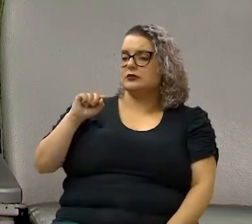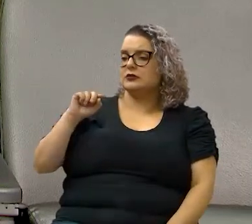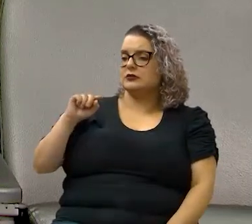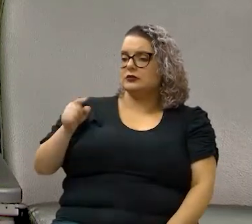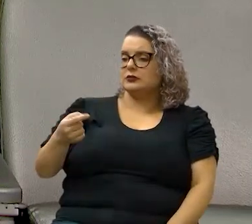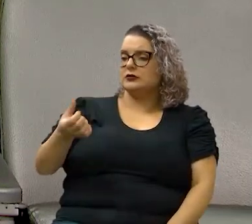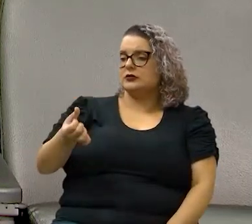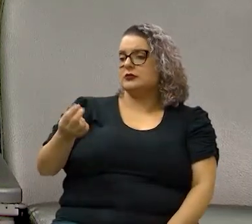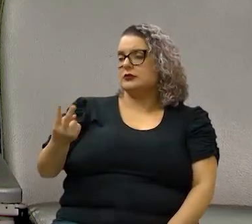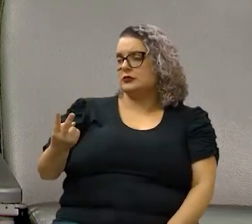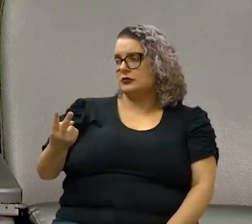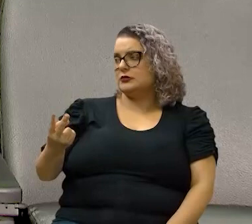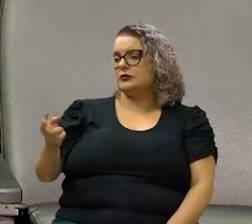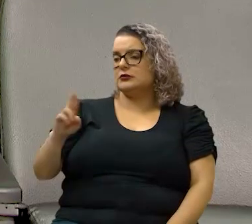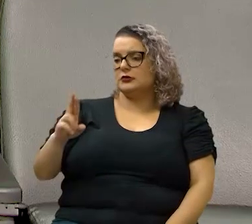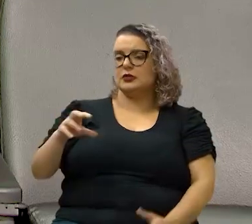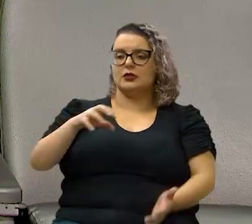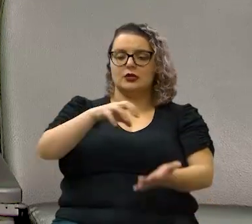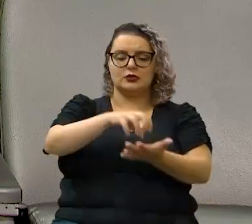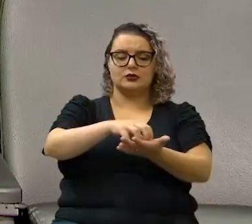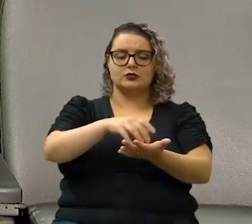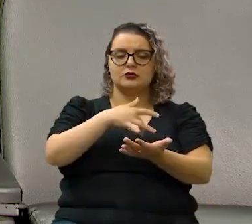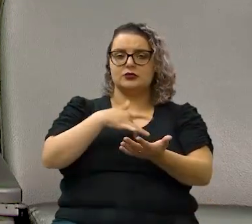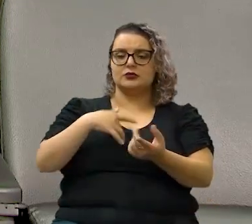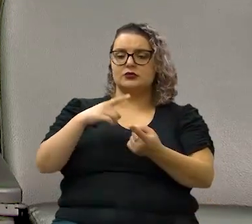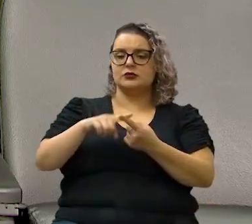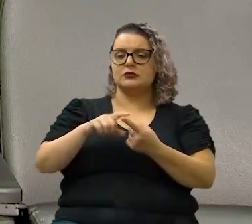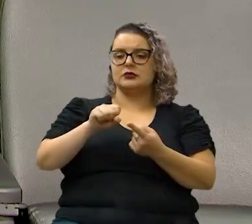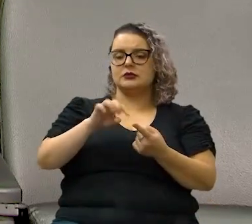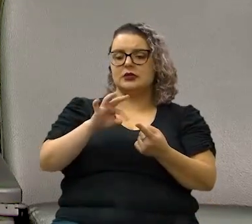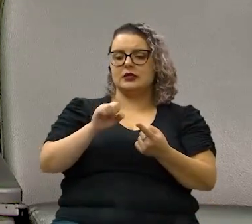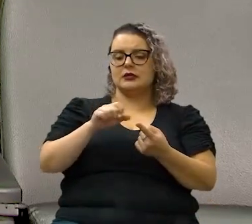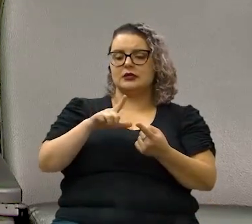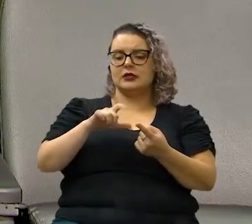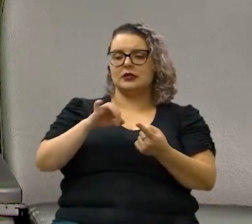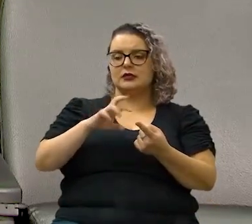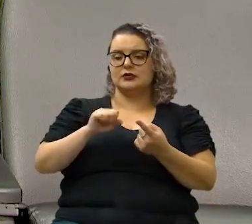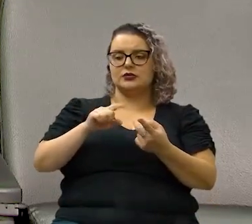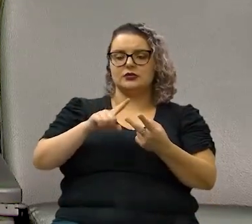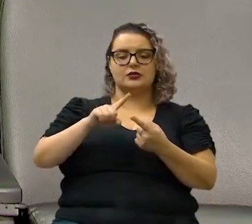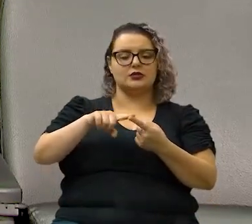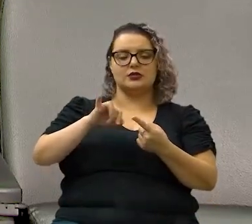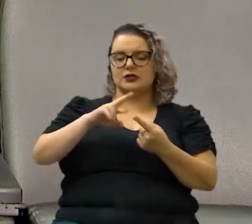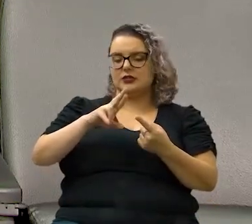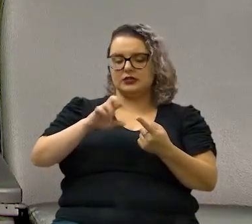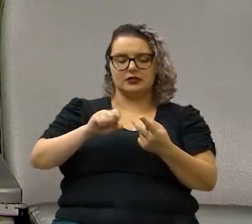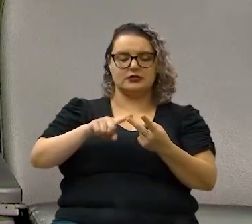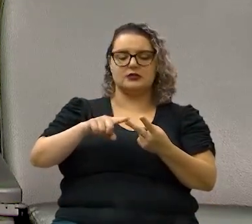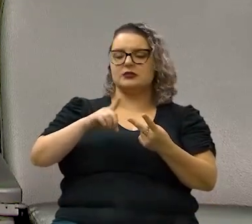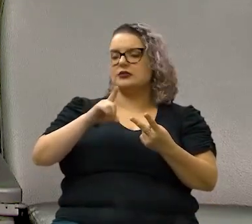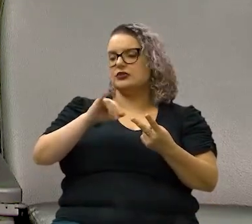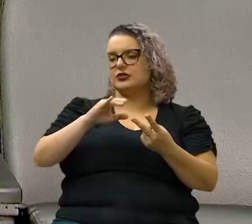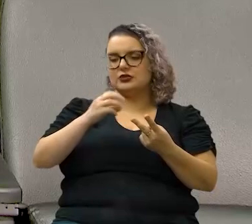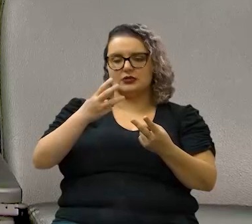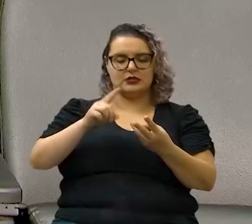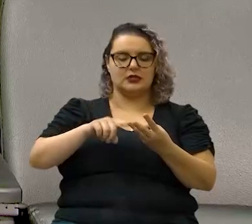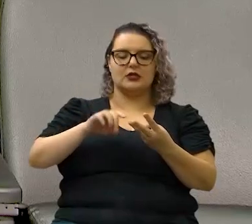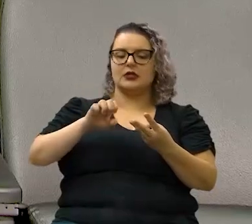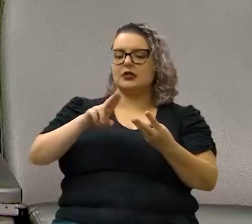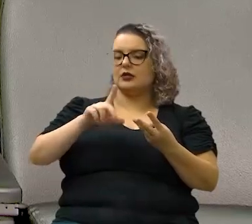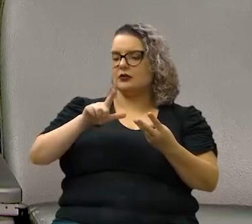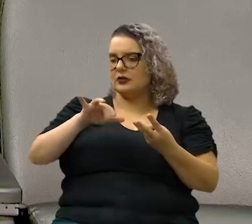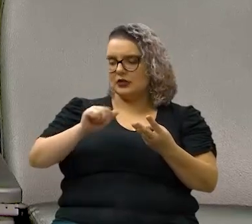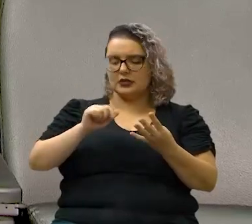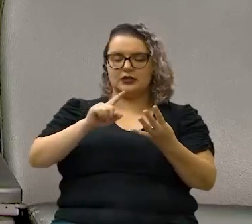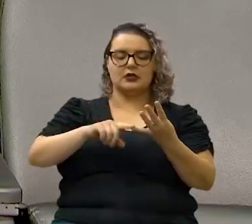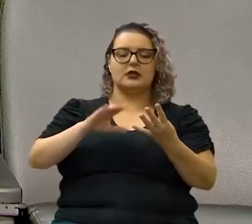1.363.952 para saúde e investimentos aos centros de saúde do Satélite Íris, Santo Antônio, DIC 3, Eulina, Serviço